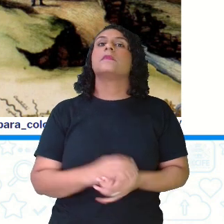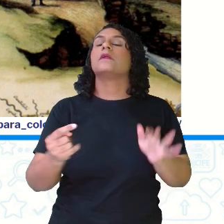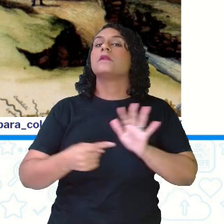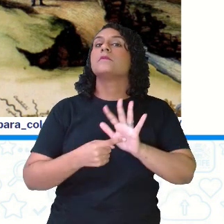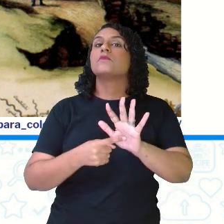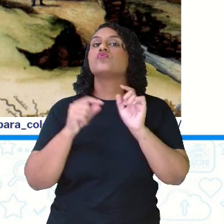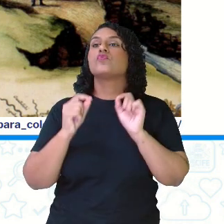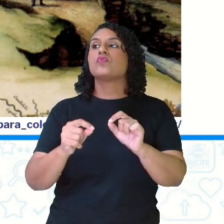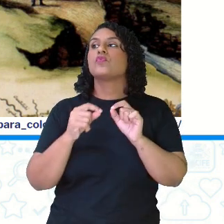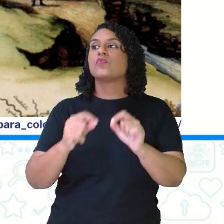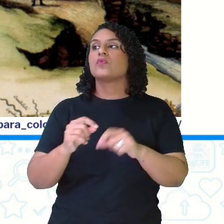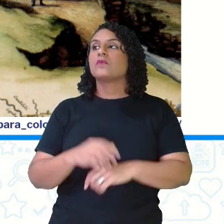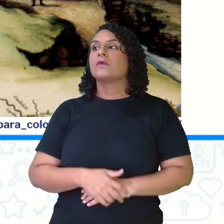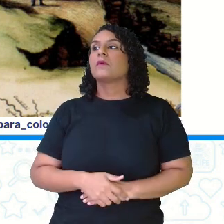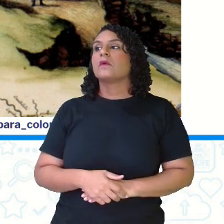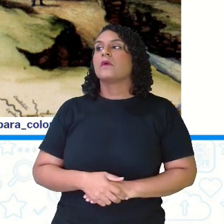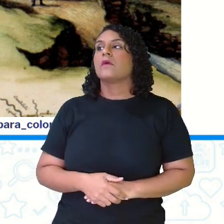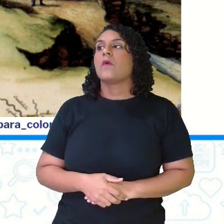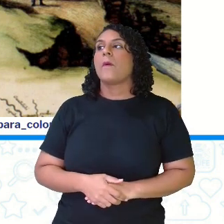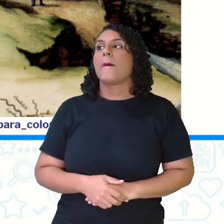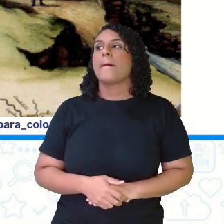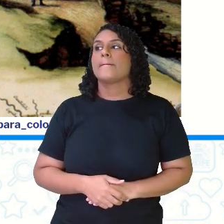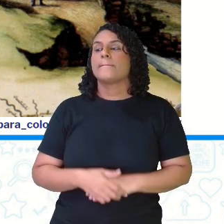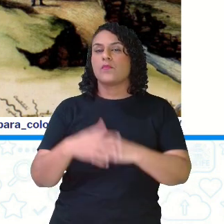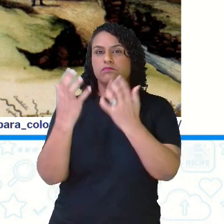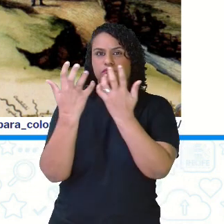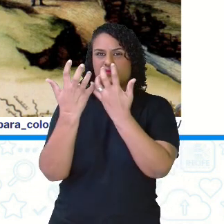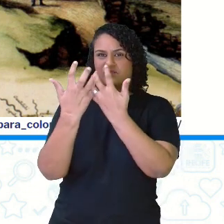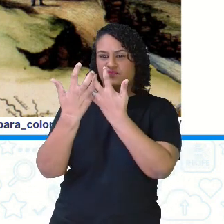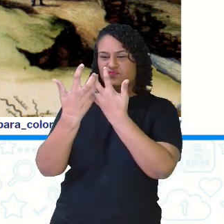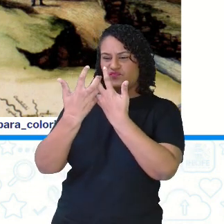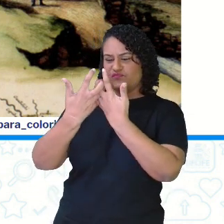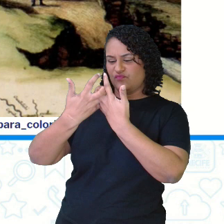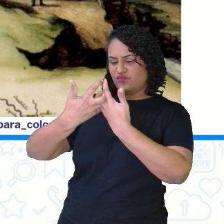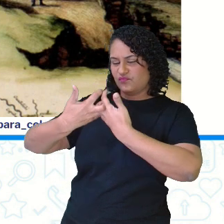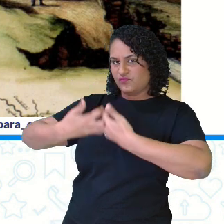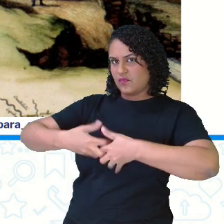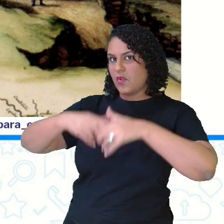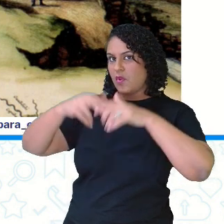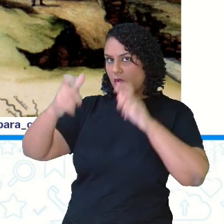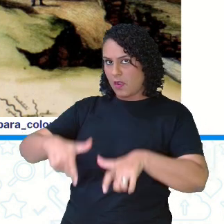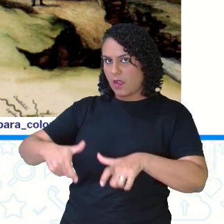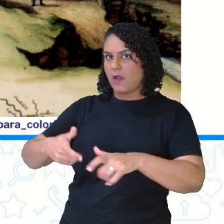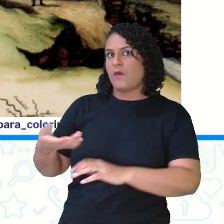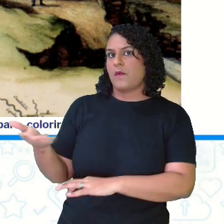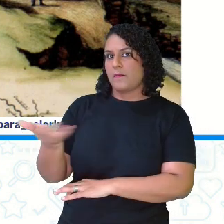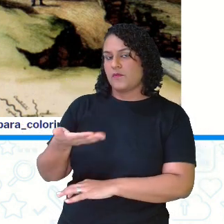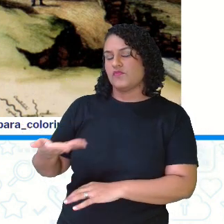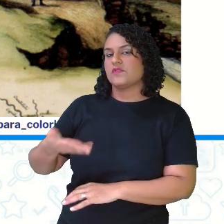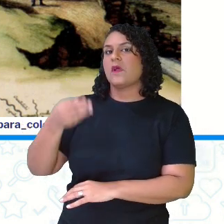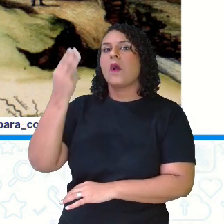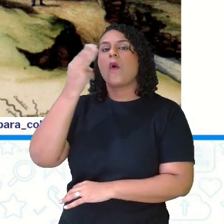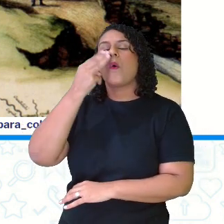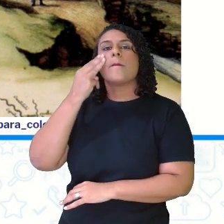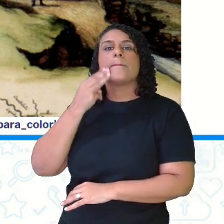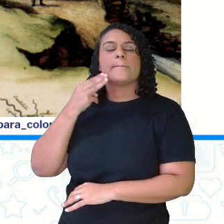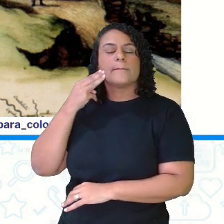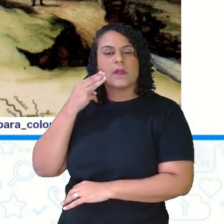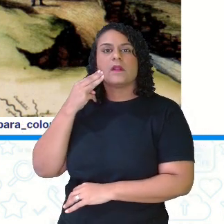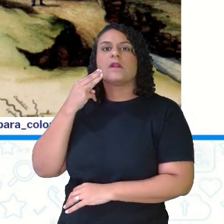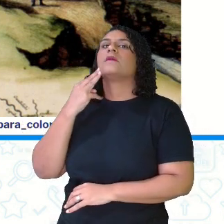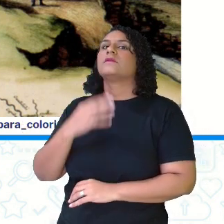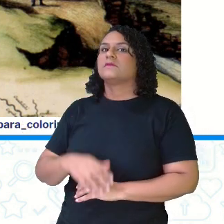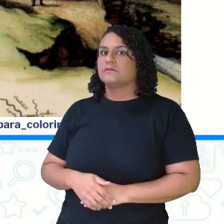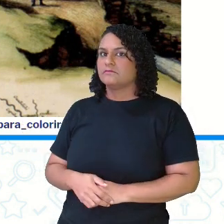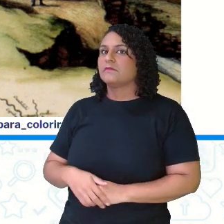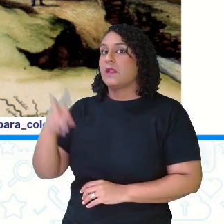aí na frente para o moinho, né? O local onde vai ser produzido lá o melaço e vai